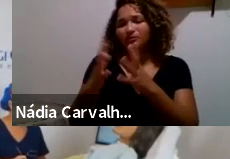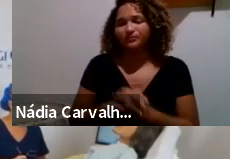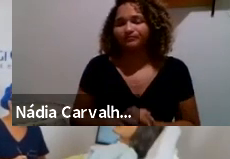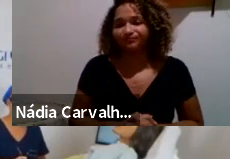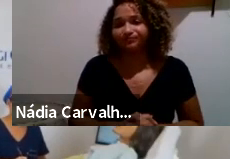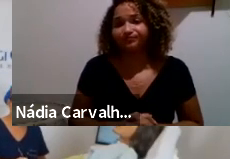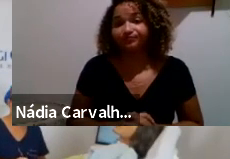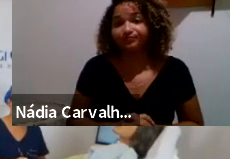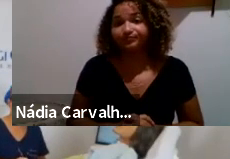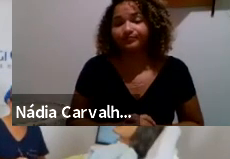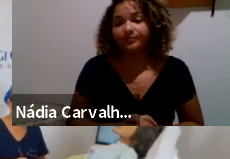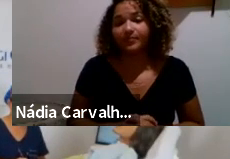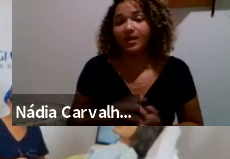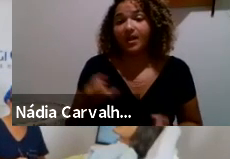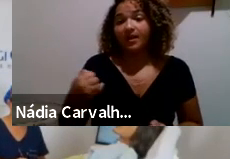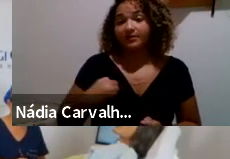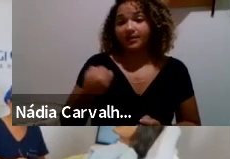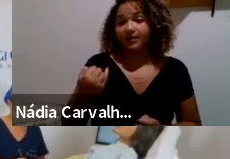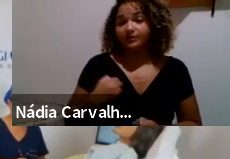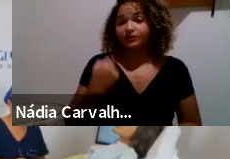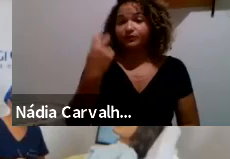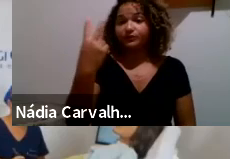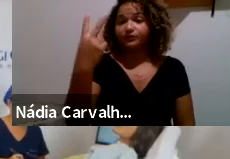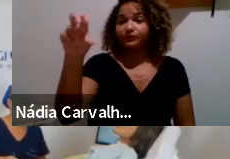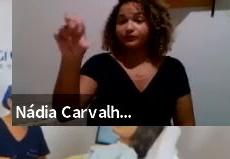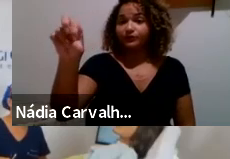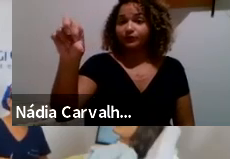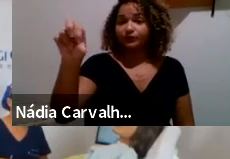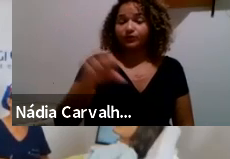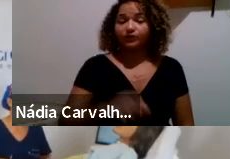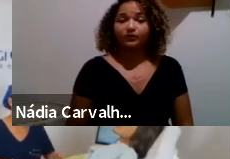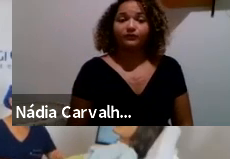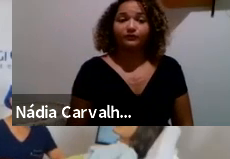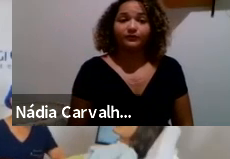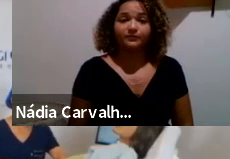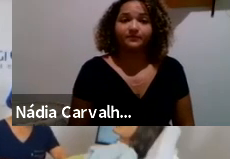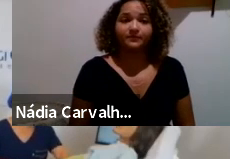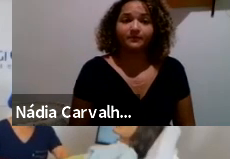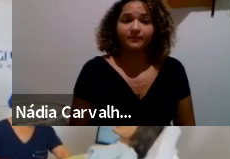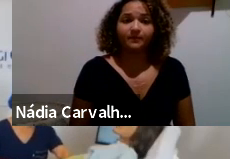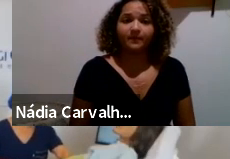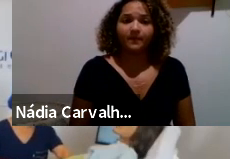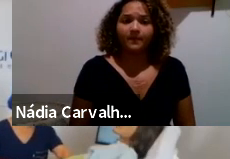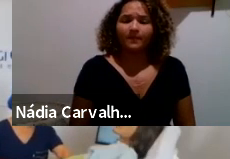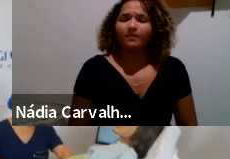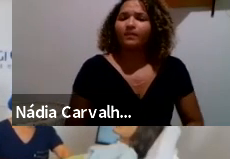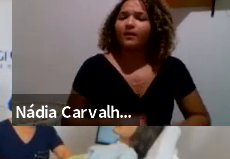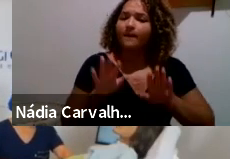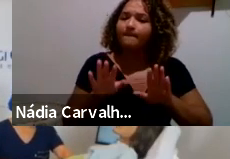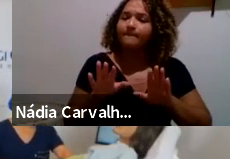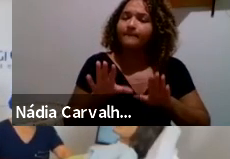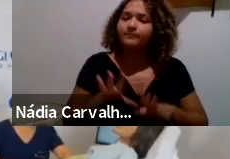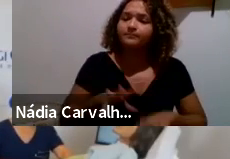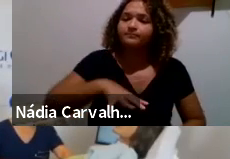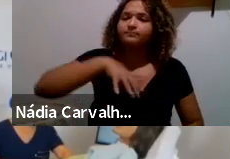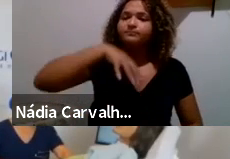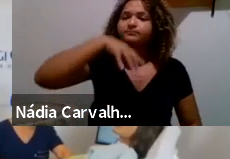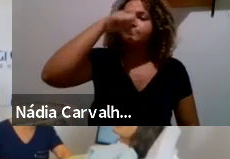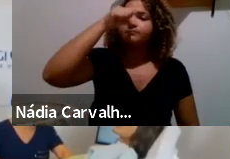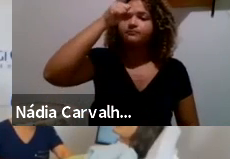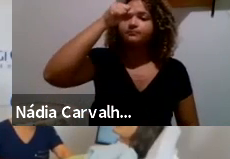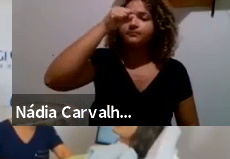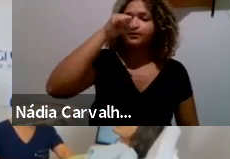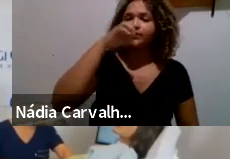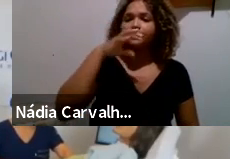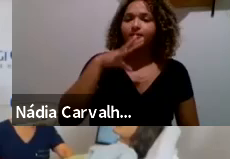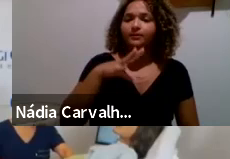é? 29 anos. 29 anos. Josi. Ai, eu sou muito boa. Respira, meu amor. Respira, ó. Isso.